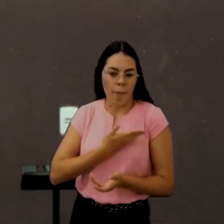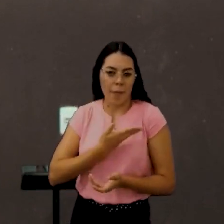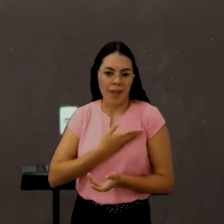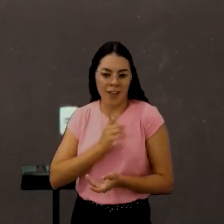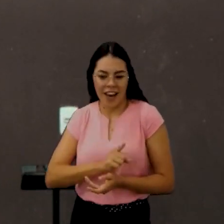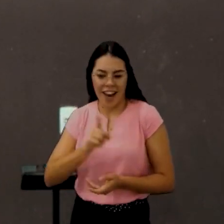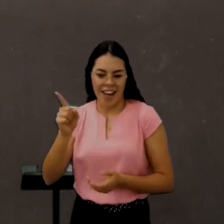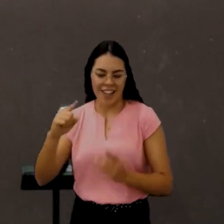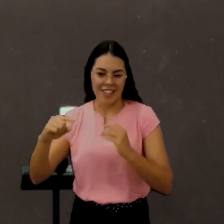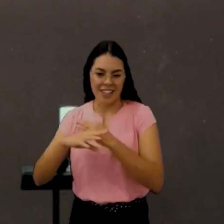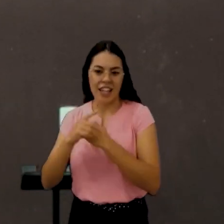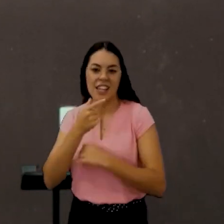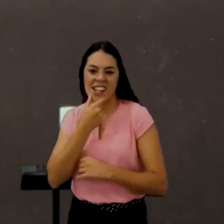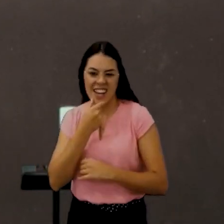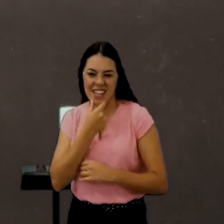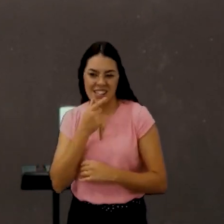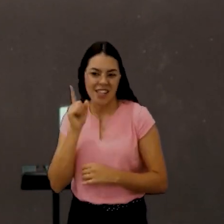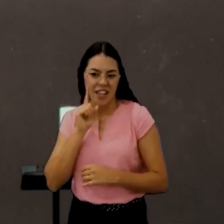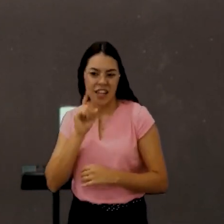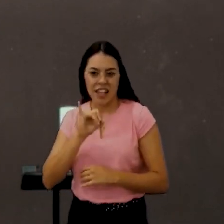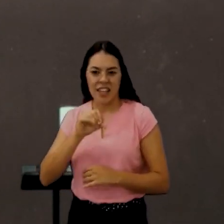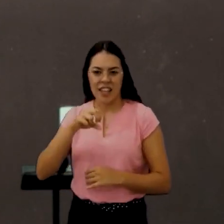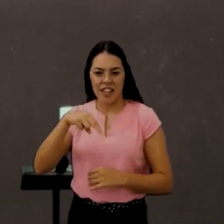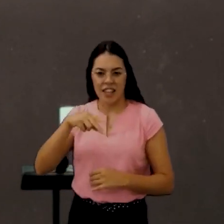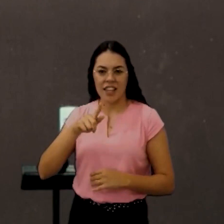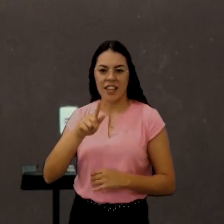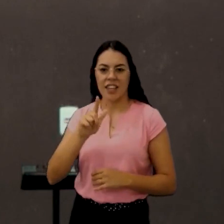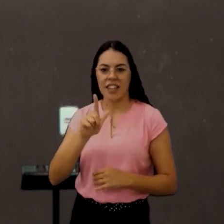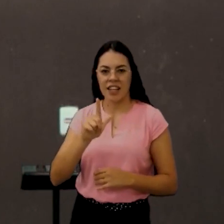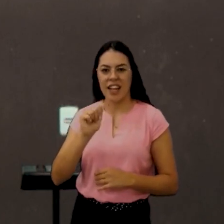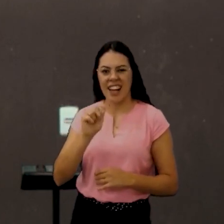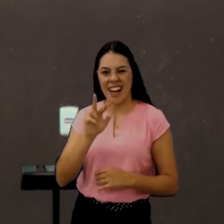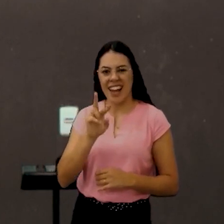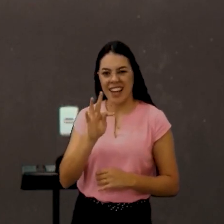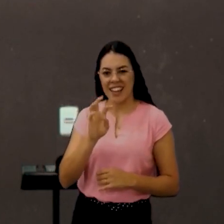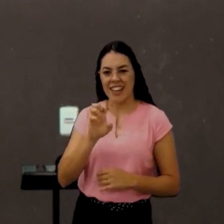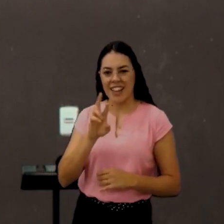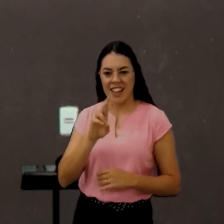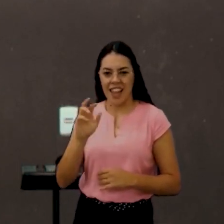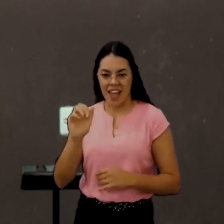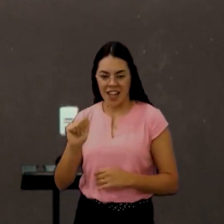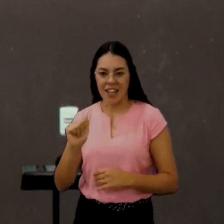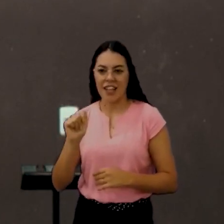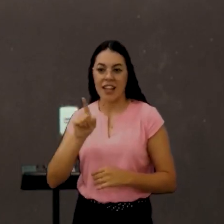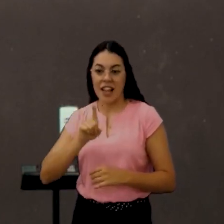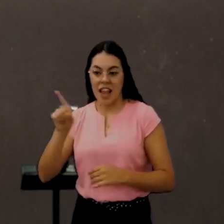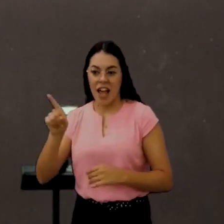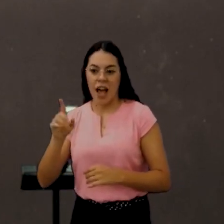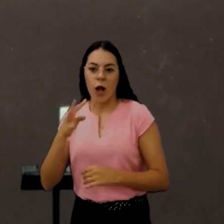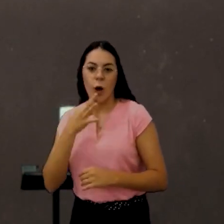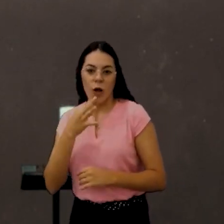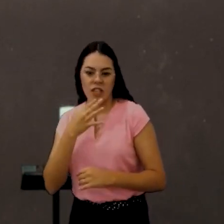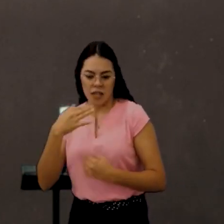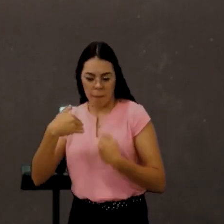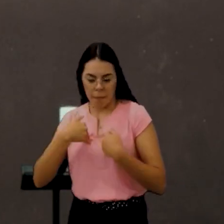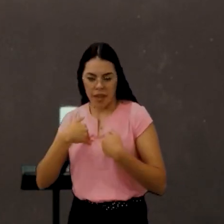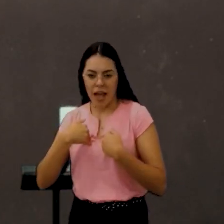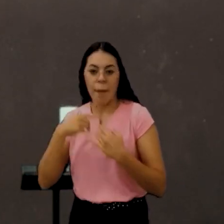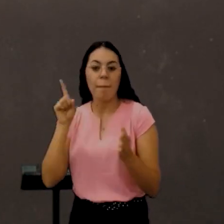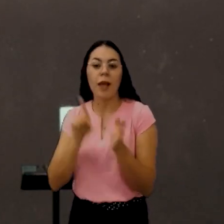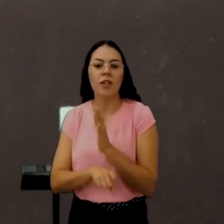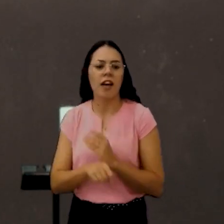lá, inglês, né, da Inglaterra ou de outros países, me conheciam, eles perguntavam se eu